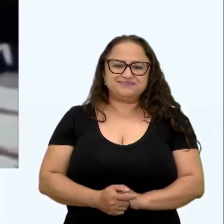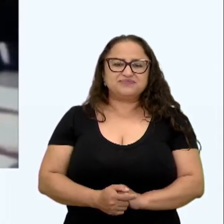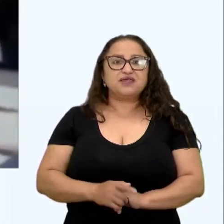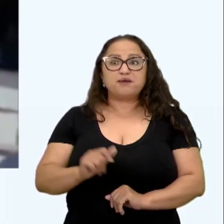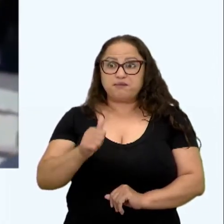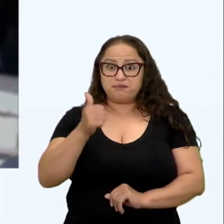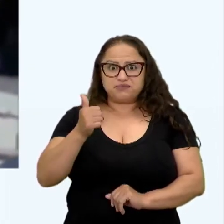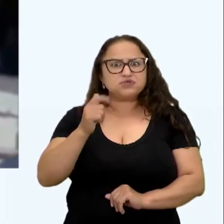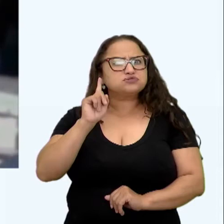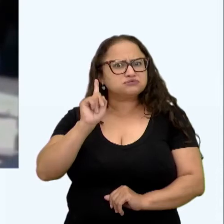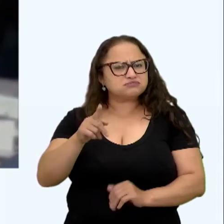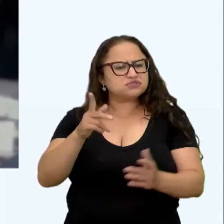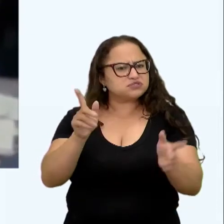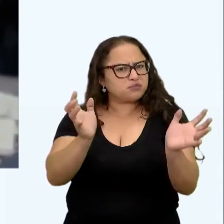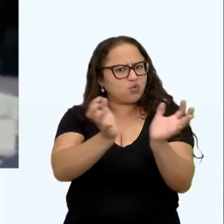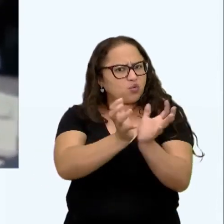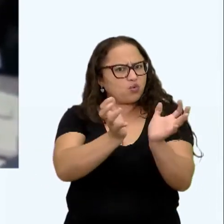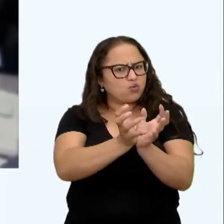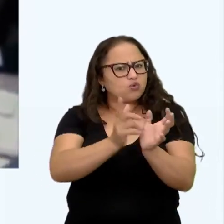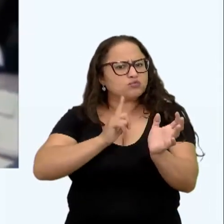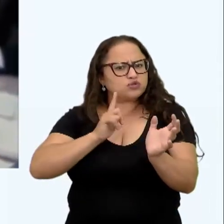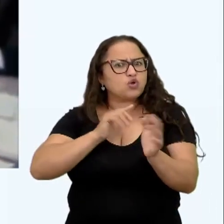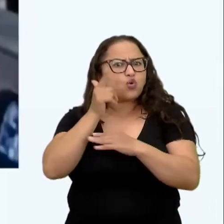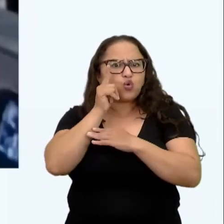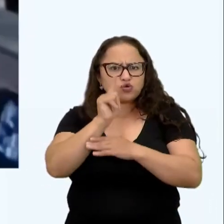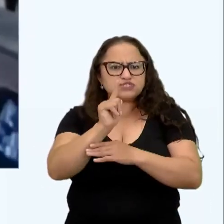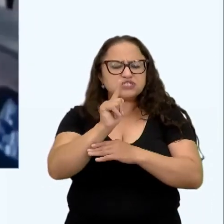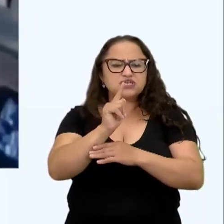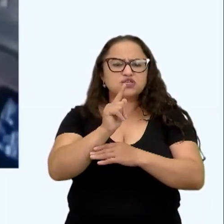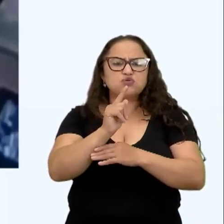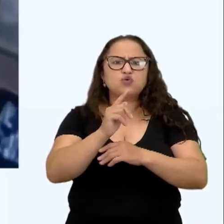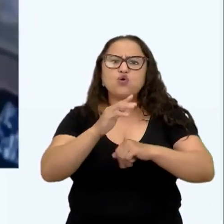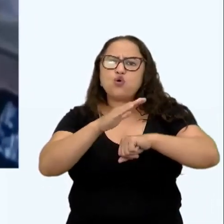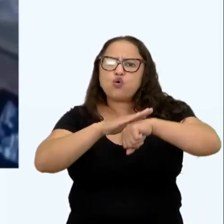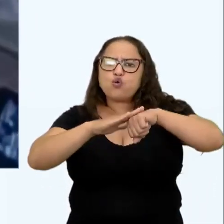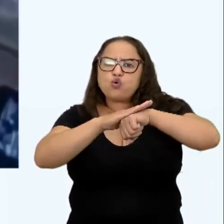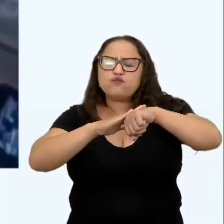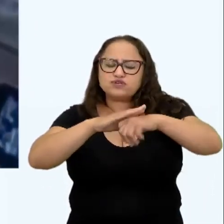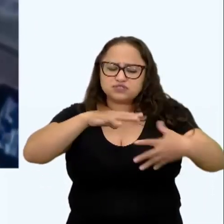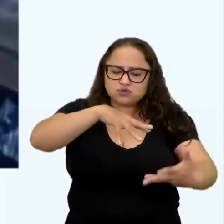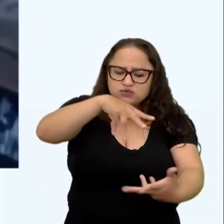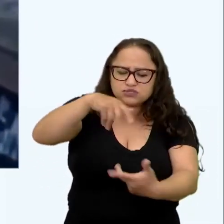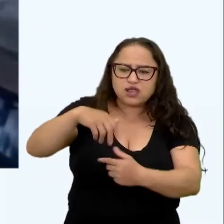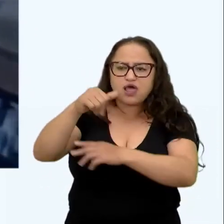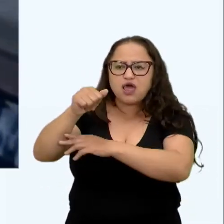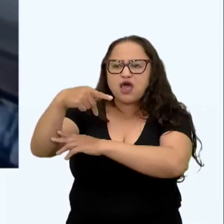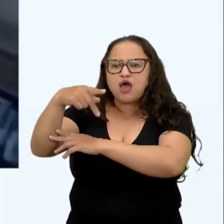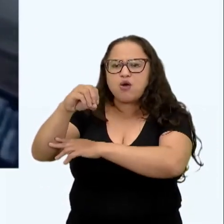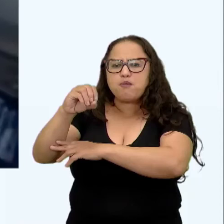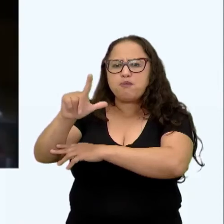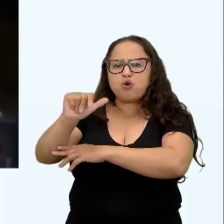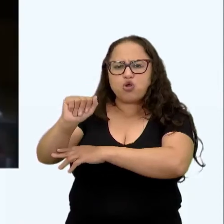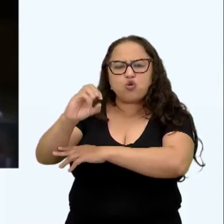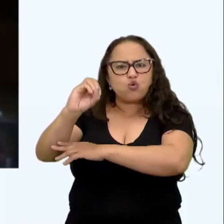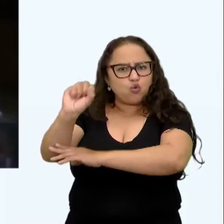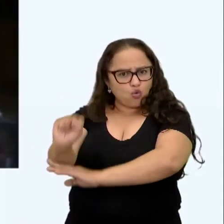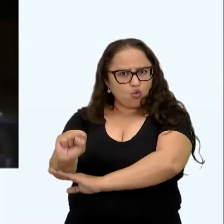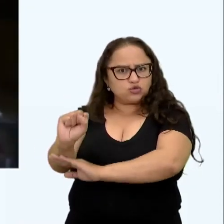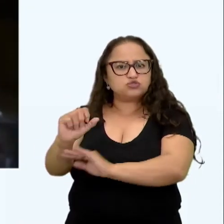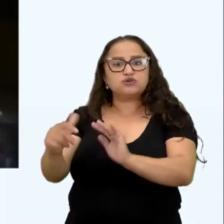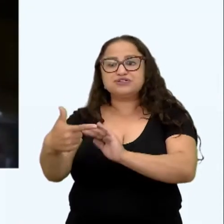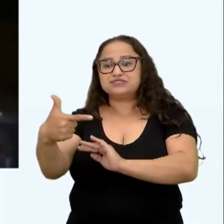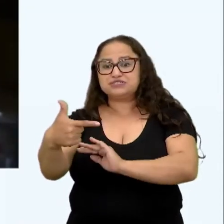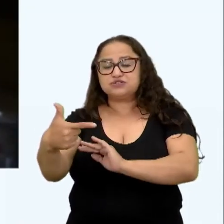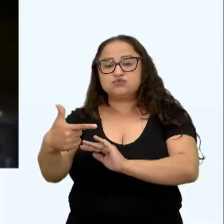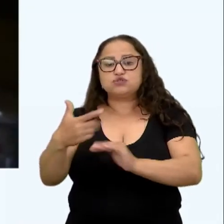Essa foi a primeira vez que uma equipe no espaço falou com a Terra. A Apollo 8 foi a segunda missão tripulada desse projeto e teve